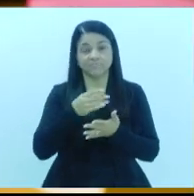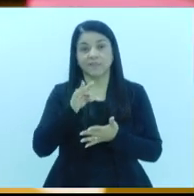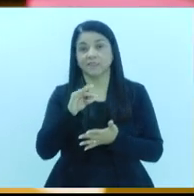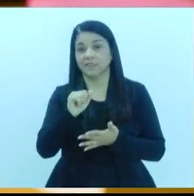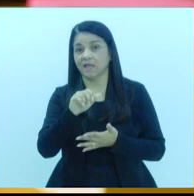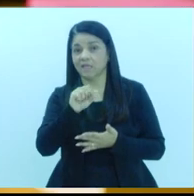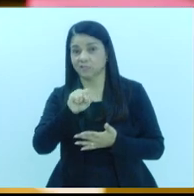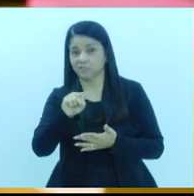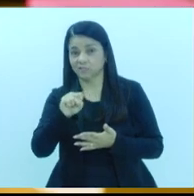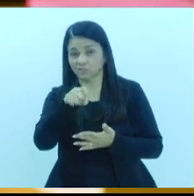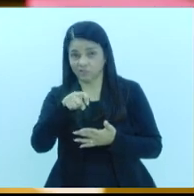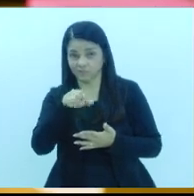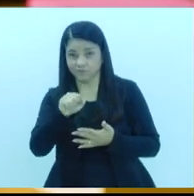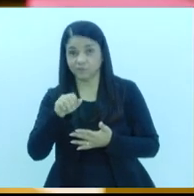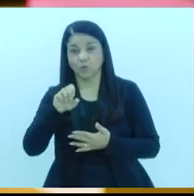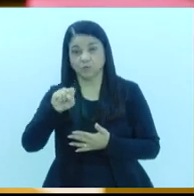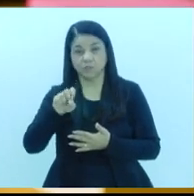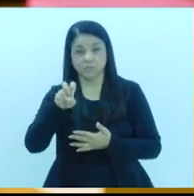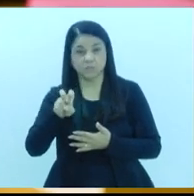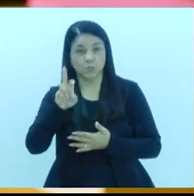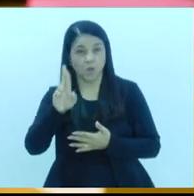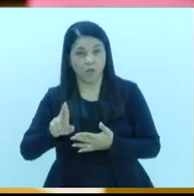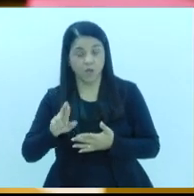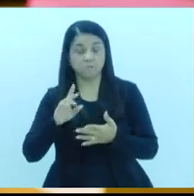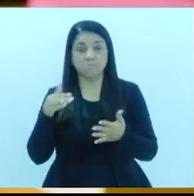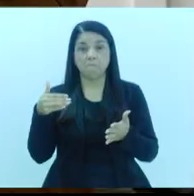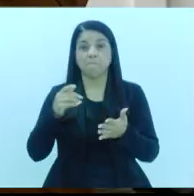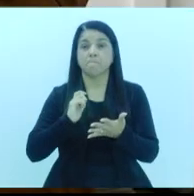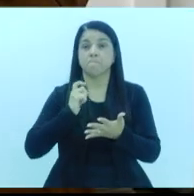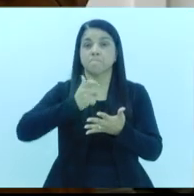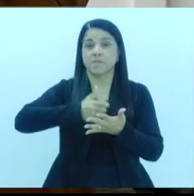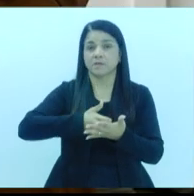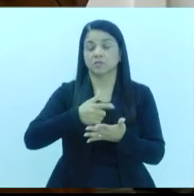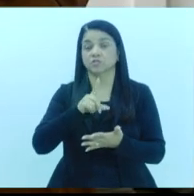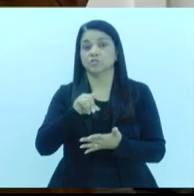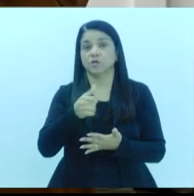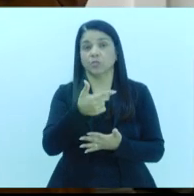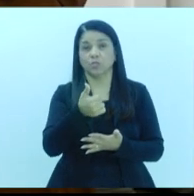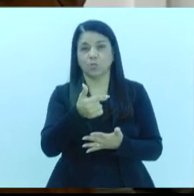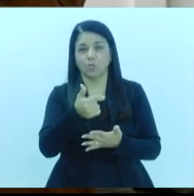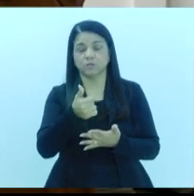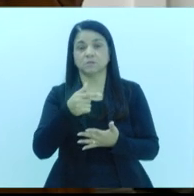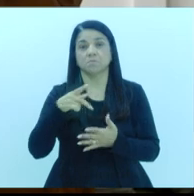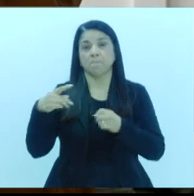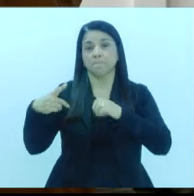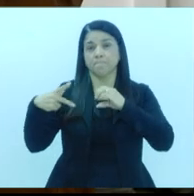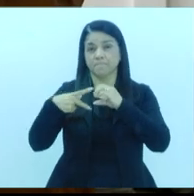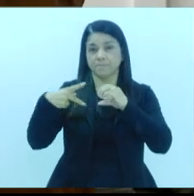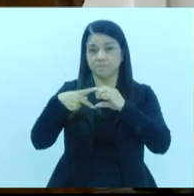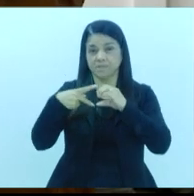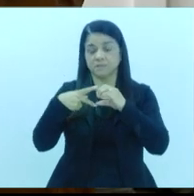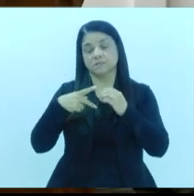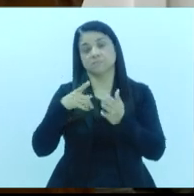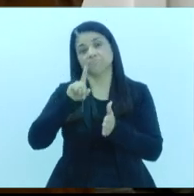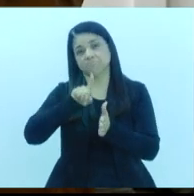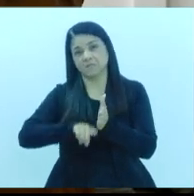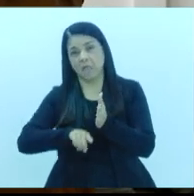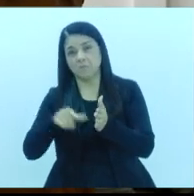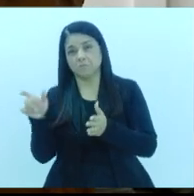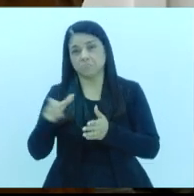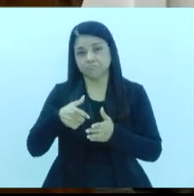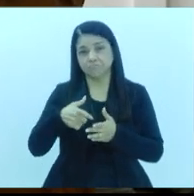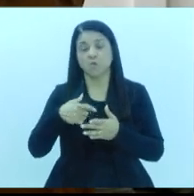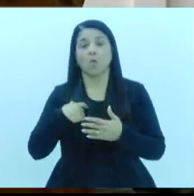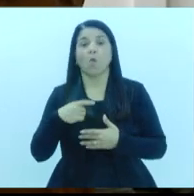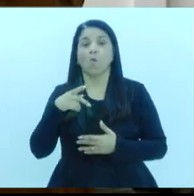de R$ 85,00, pode ser paga até 12 de junho por boleto, PIX, cartão de crédito, débito em conta ou poupança. Para